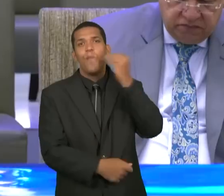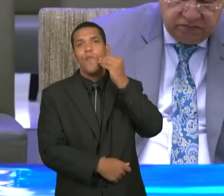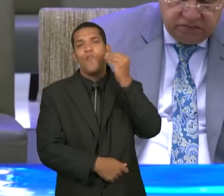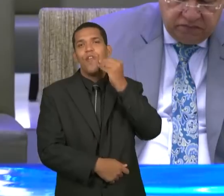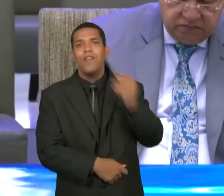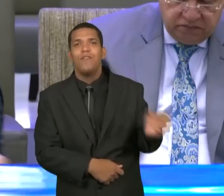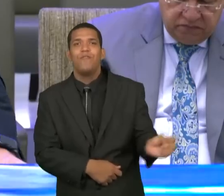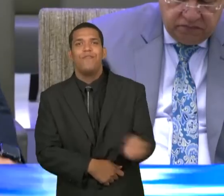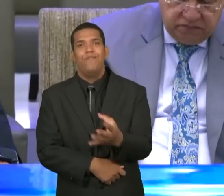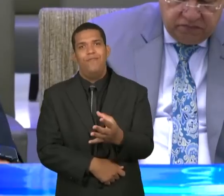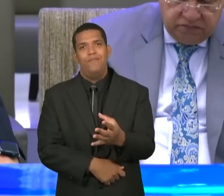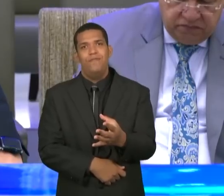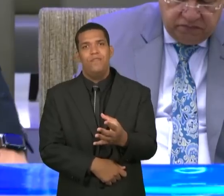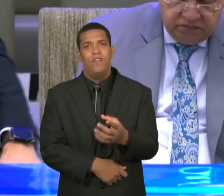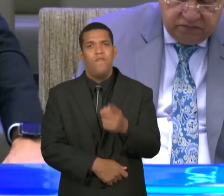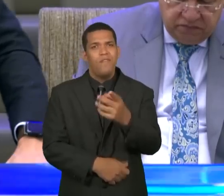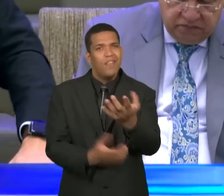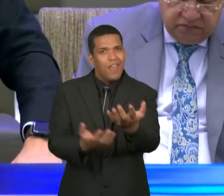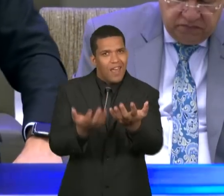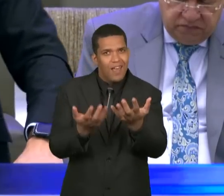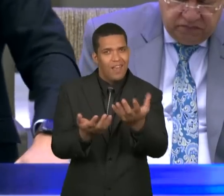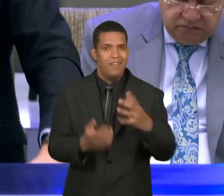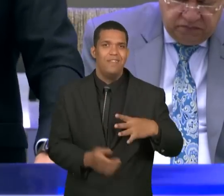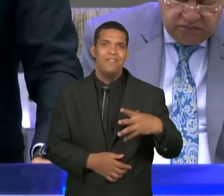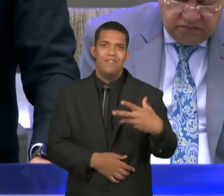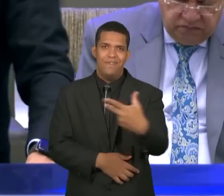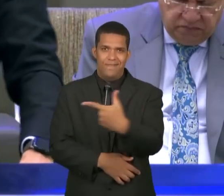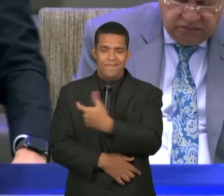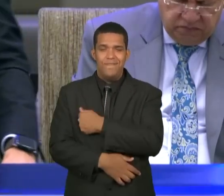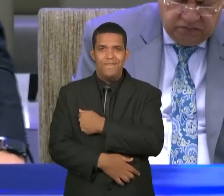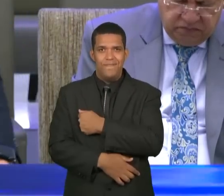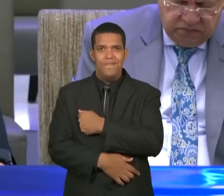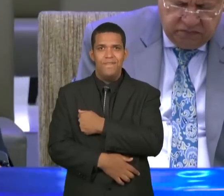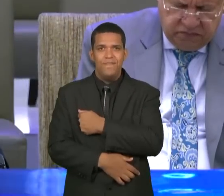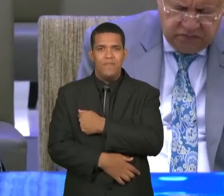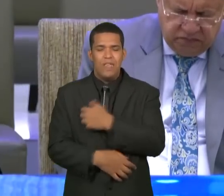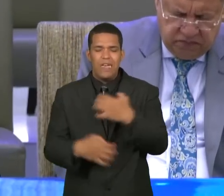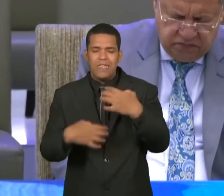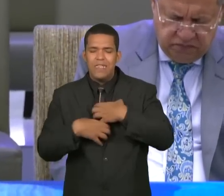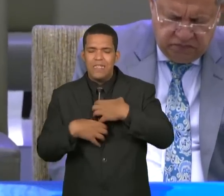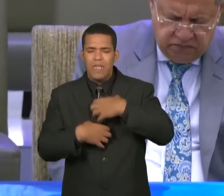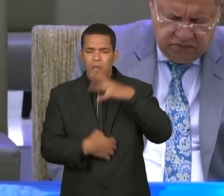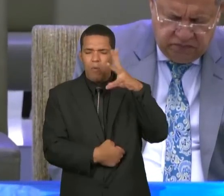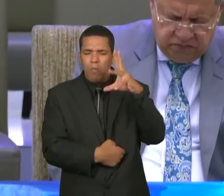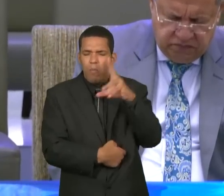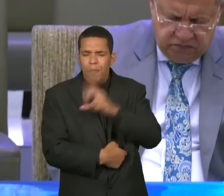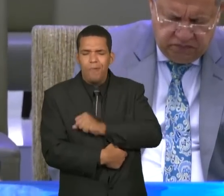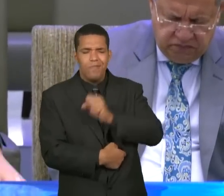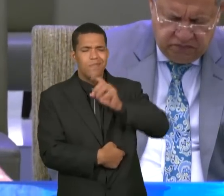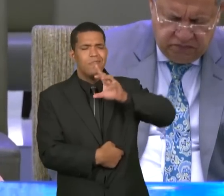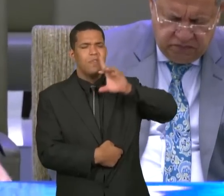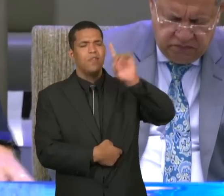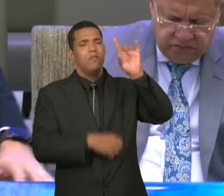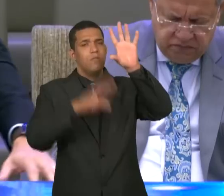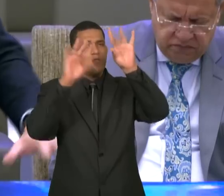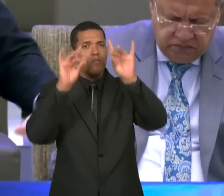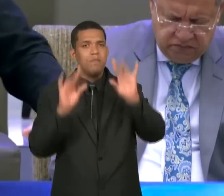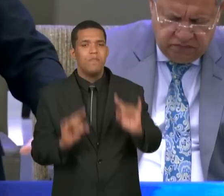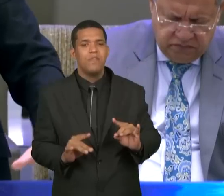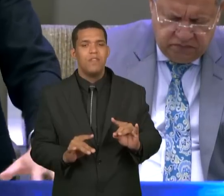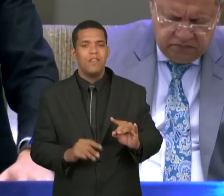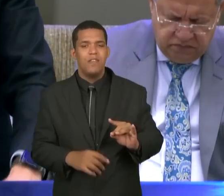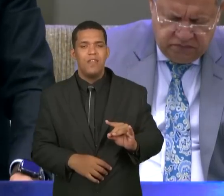e se você quer beber da fonte do amor de Deus você vai viver